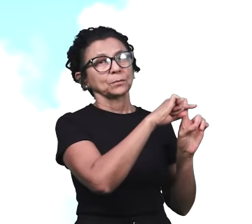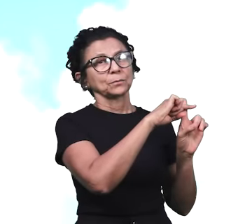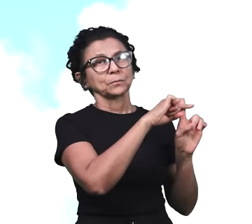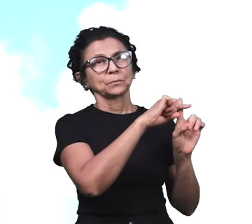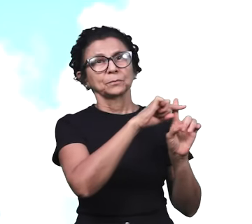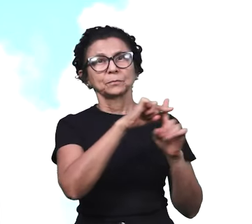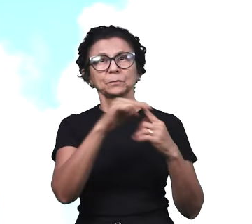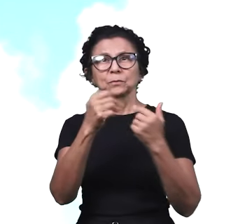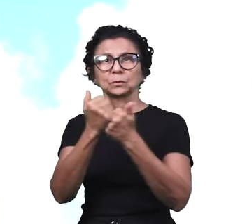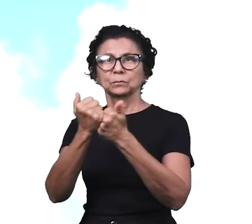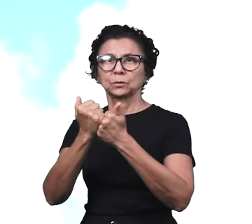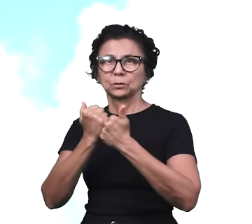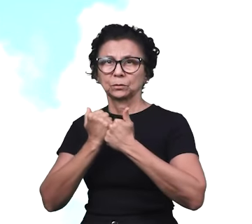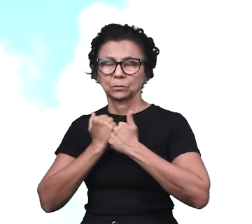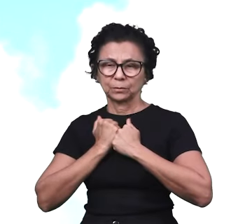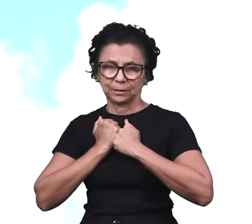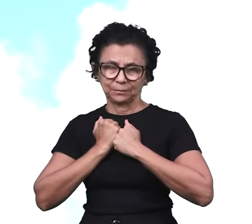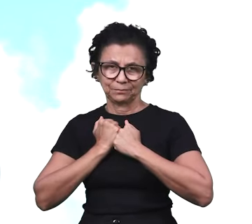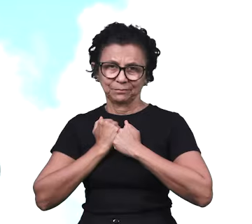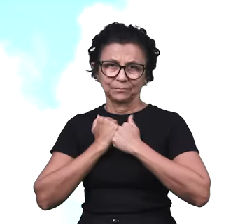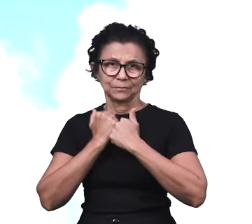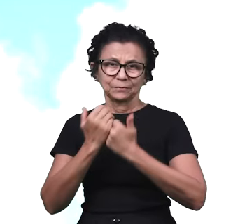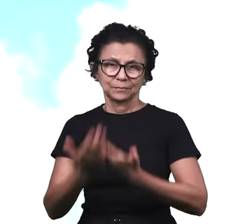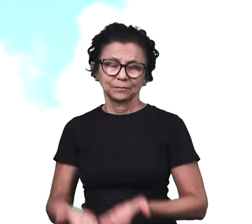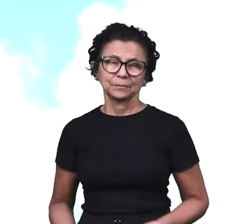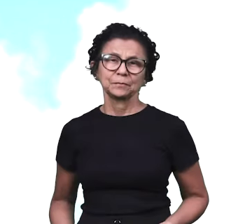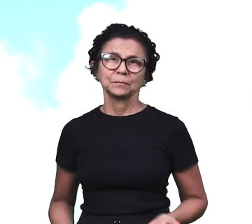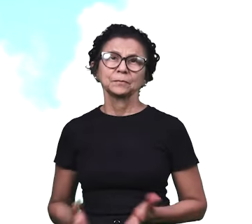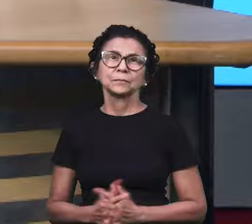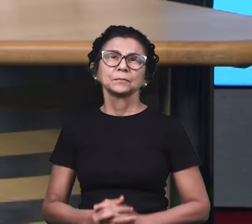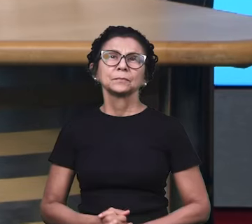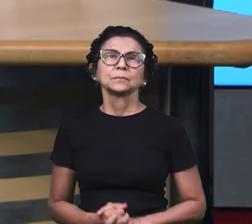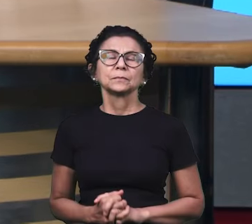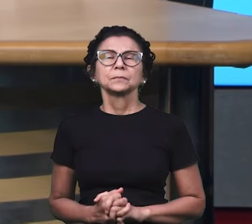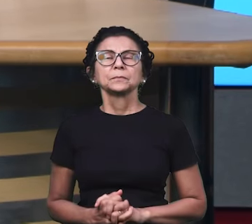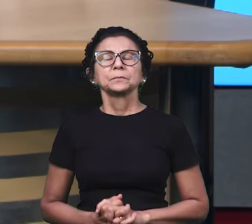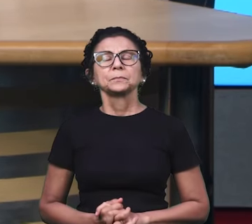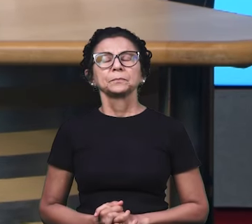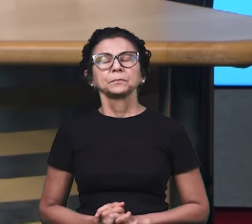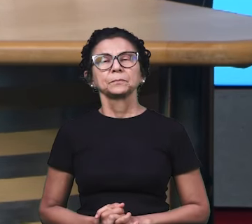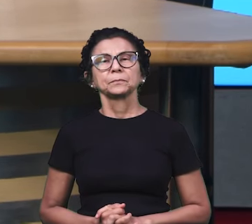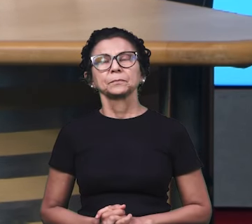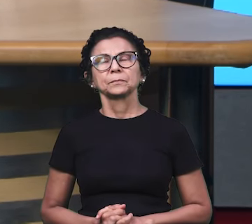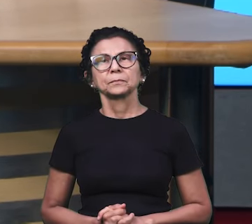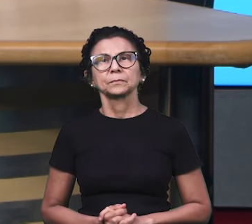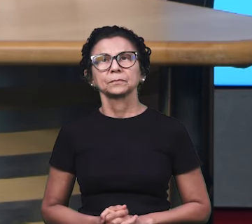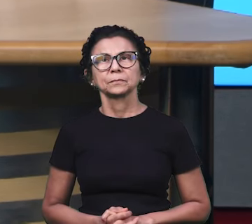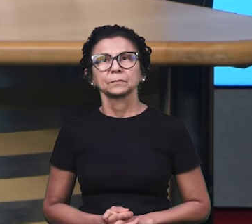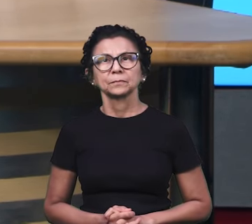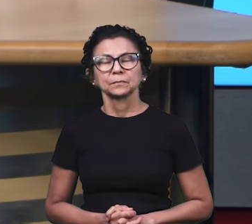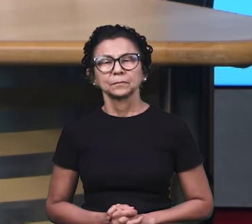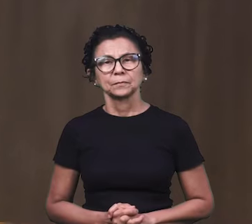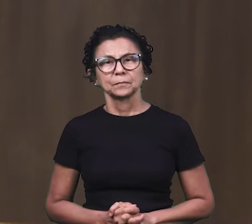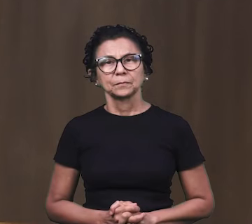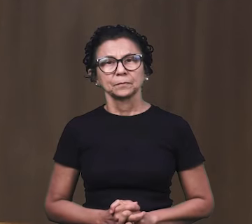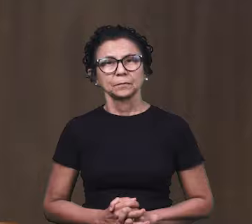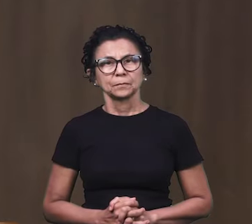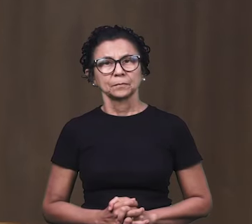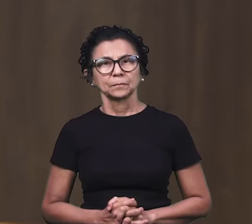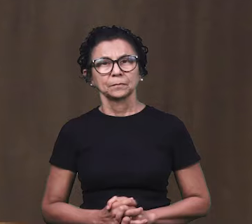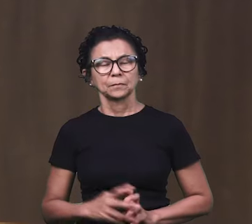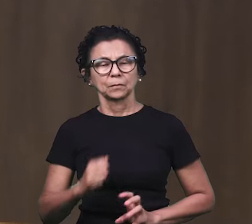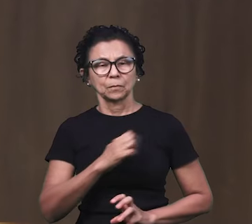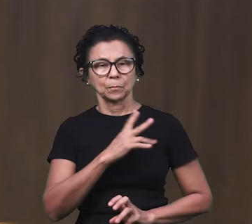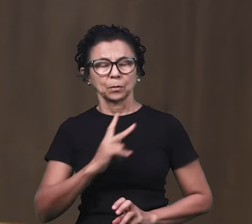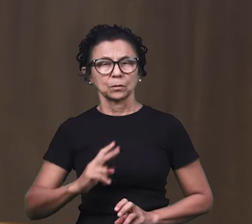temos que ouvir a palavra do Senhor pura, pura. E a palavra de Deus, o apóstolo Paulo, na primeira carta aos